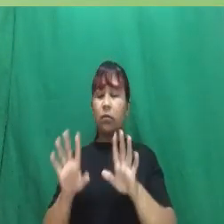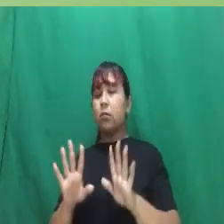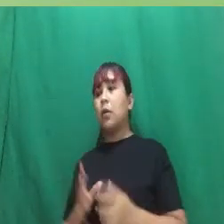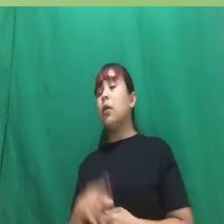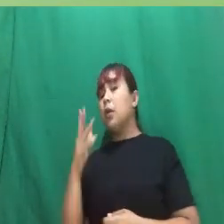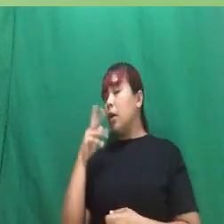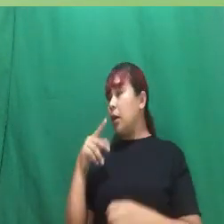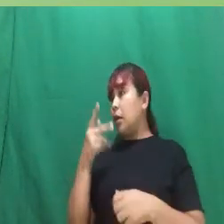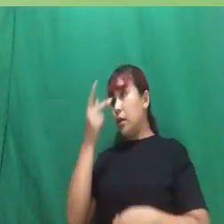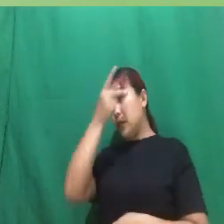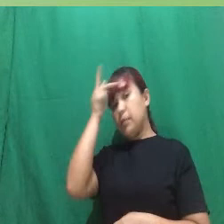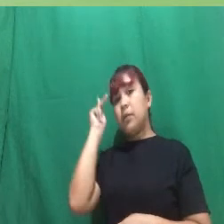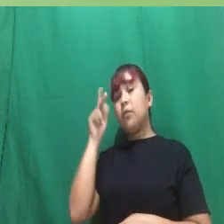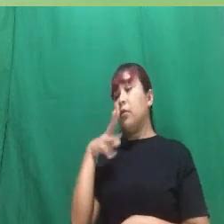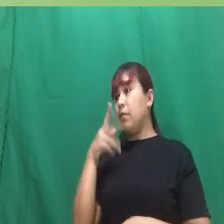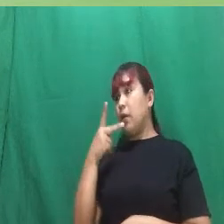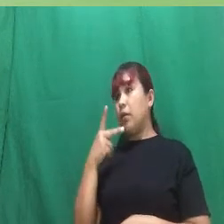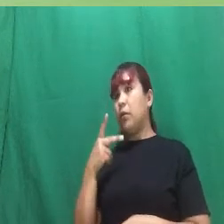escritora